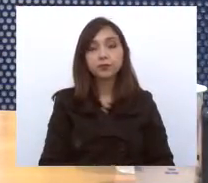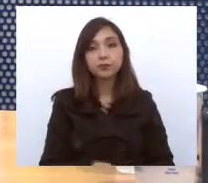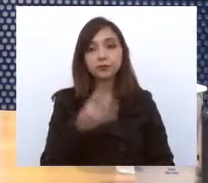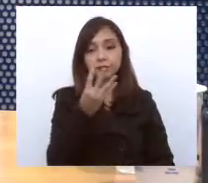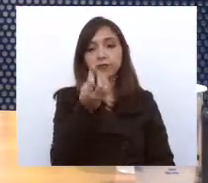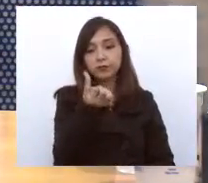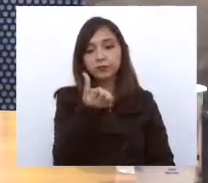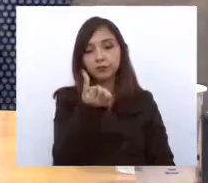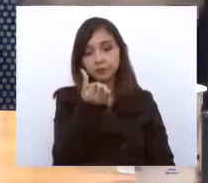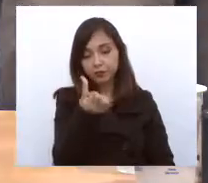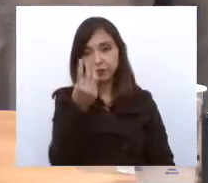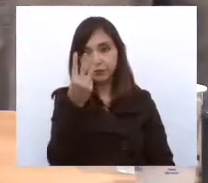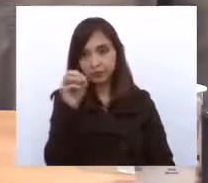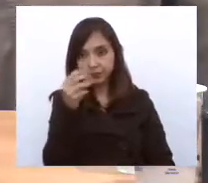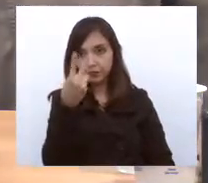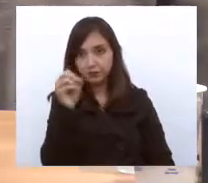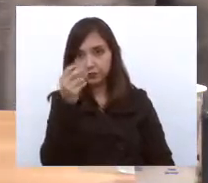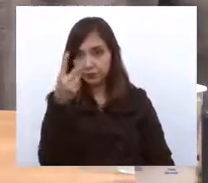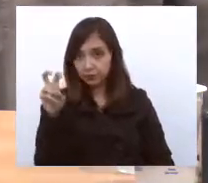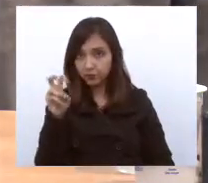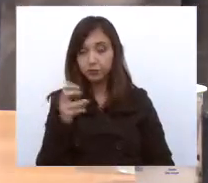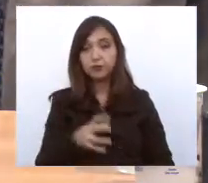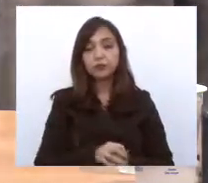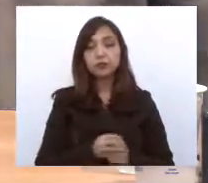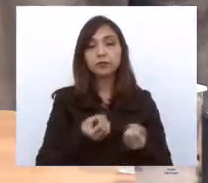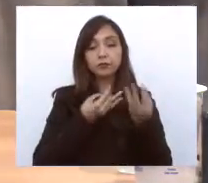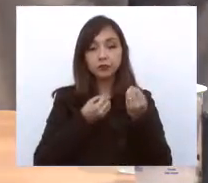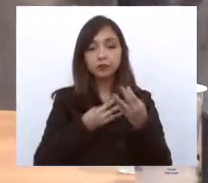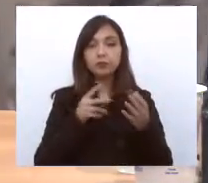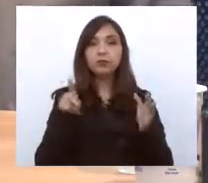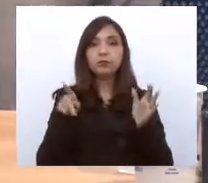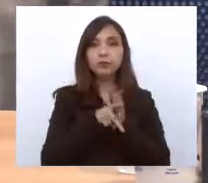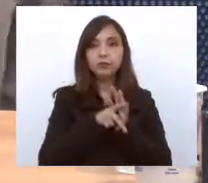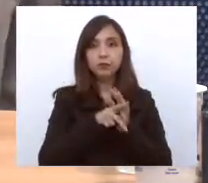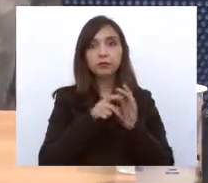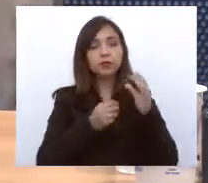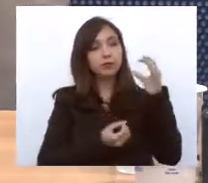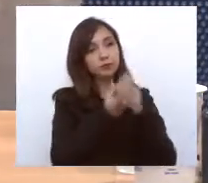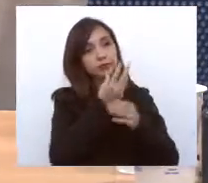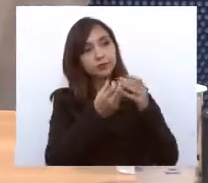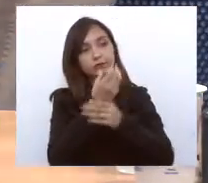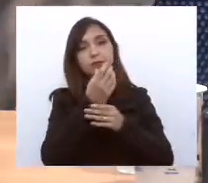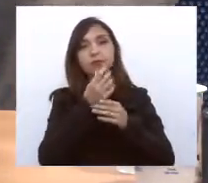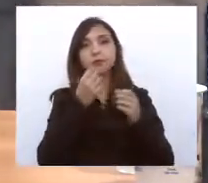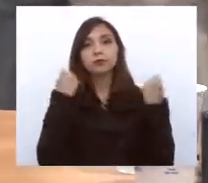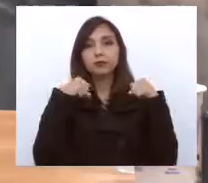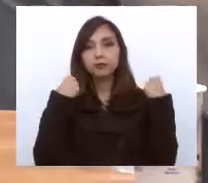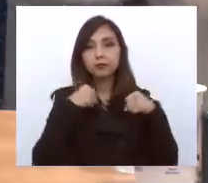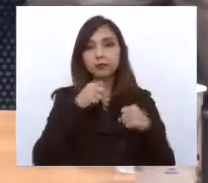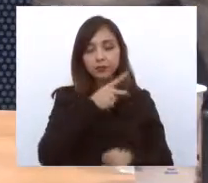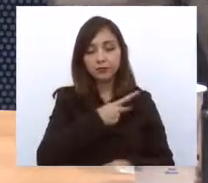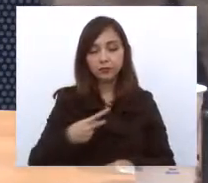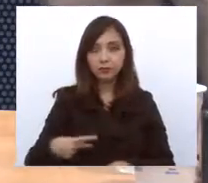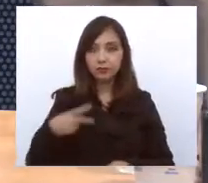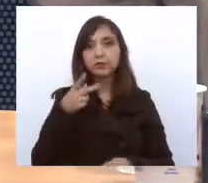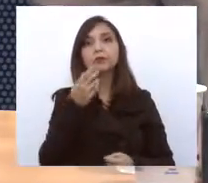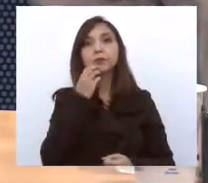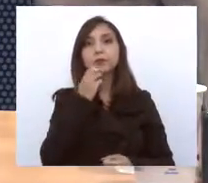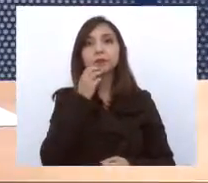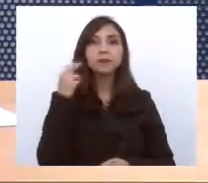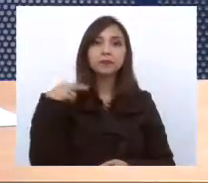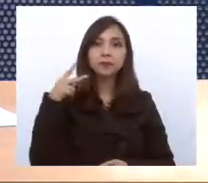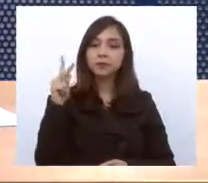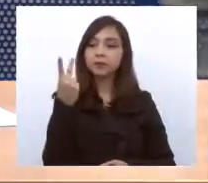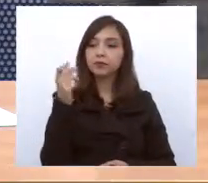requerimento 4630/2015. Informações referentes à implantação de academias populares no município de Guarulhos. Autor, o vereador Heleno